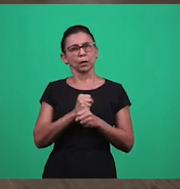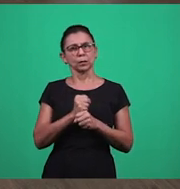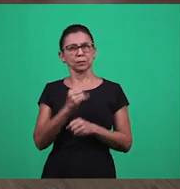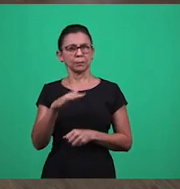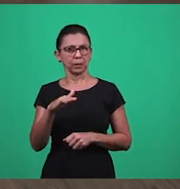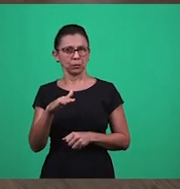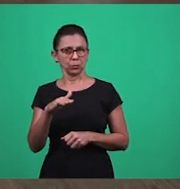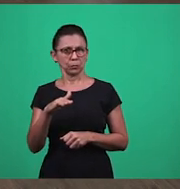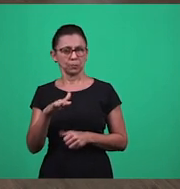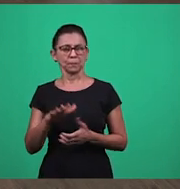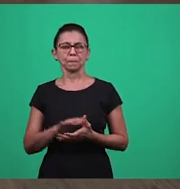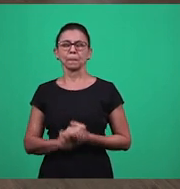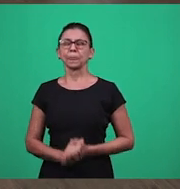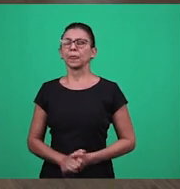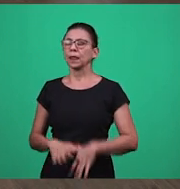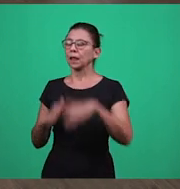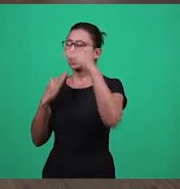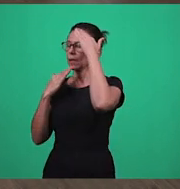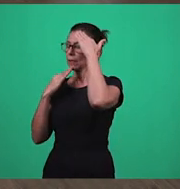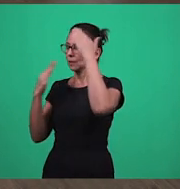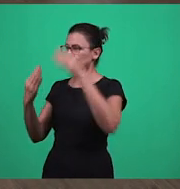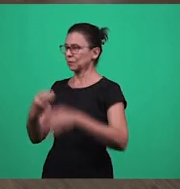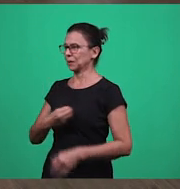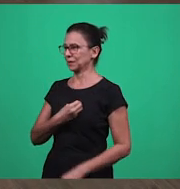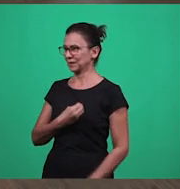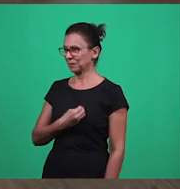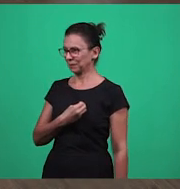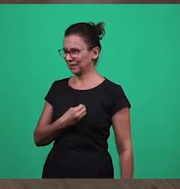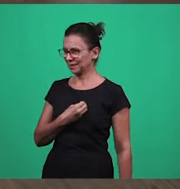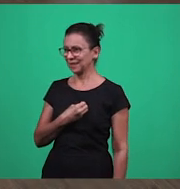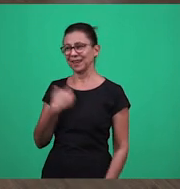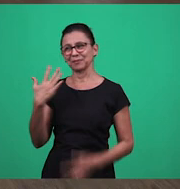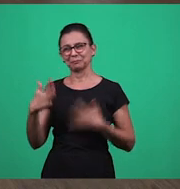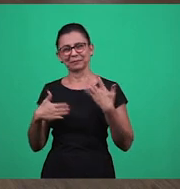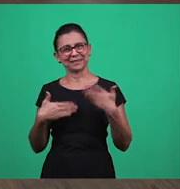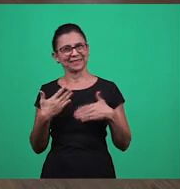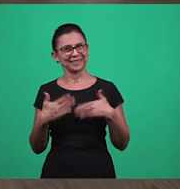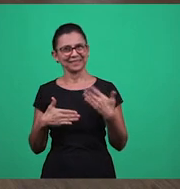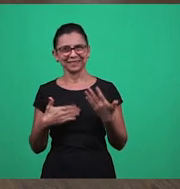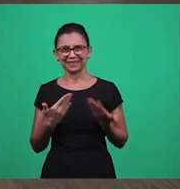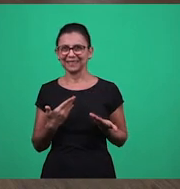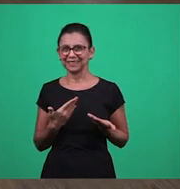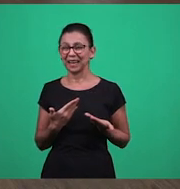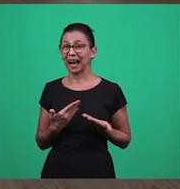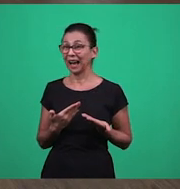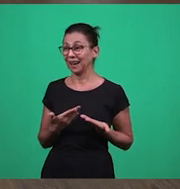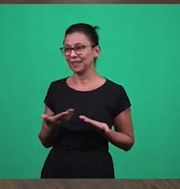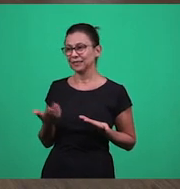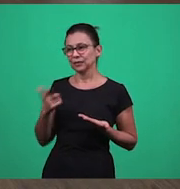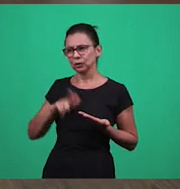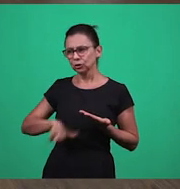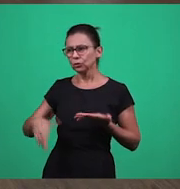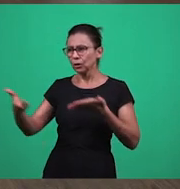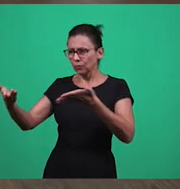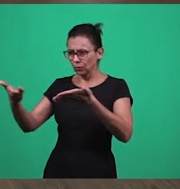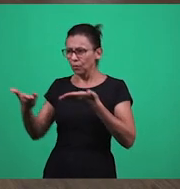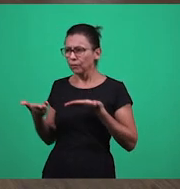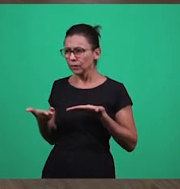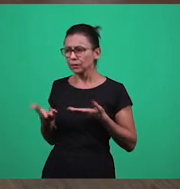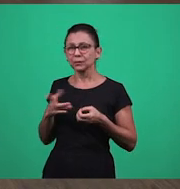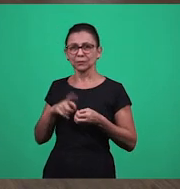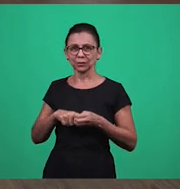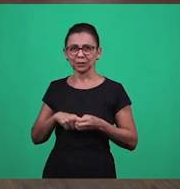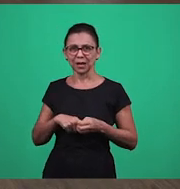eu agradeço a sua participação, sua presença conosco aqui. Para nós é uma alegria e já deixo o convite para, em